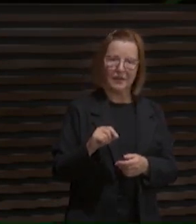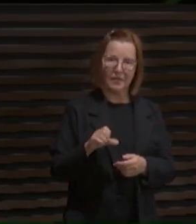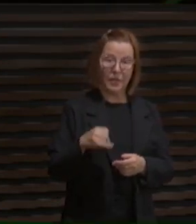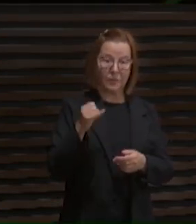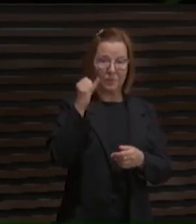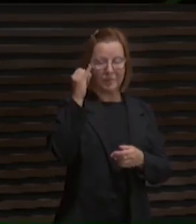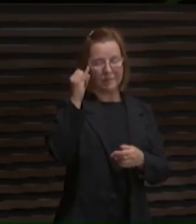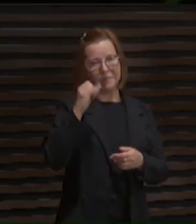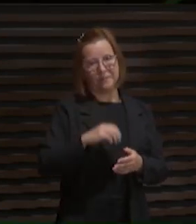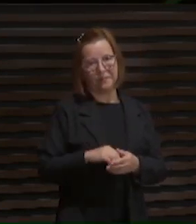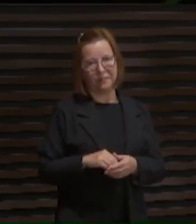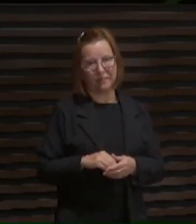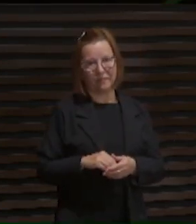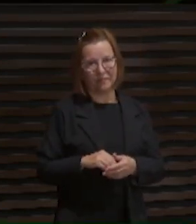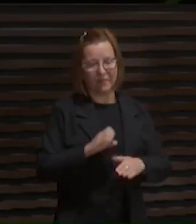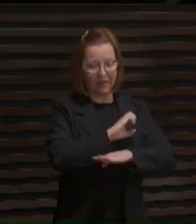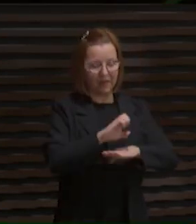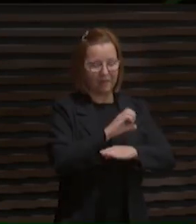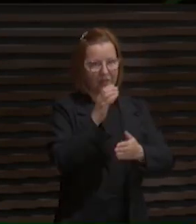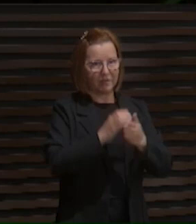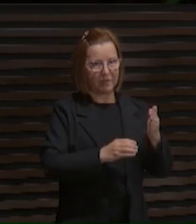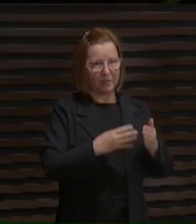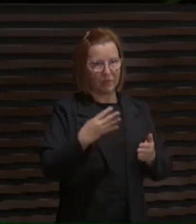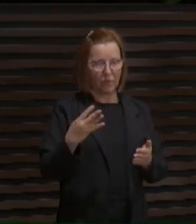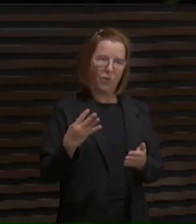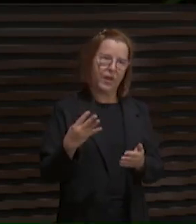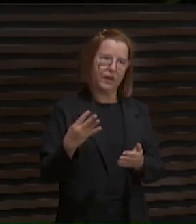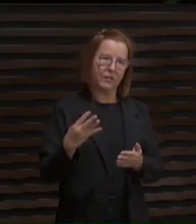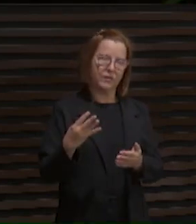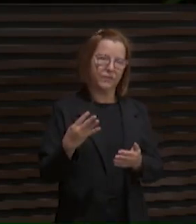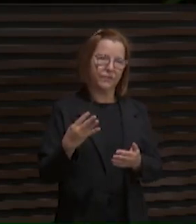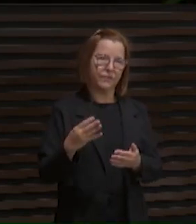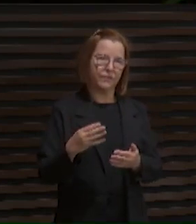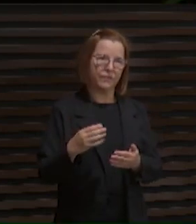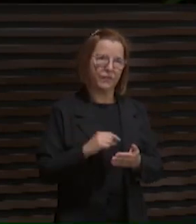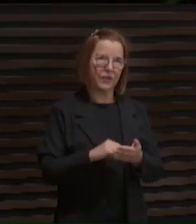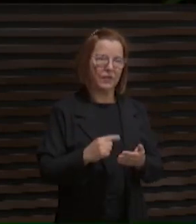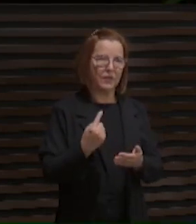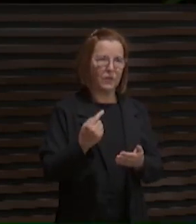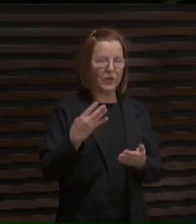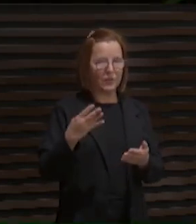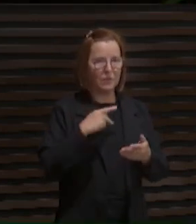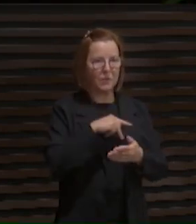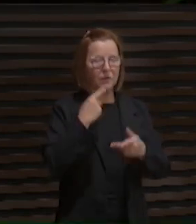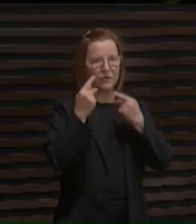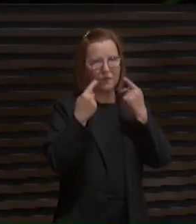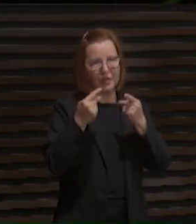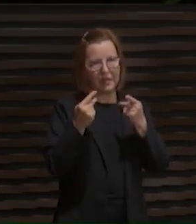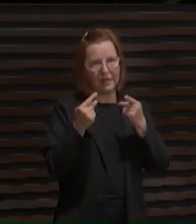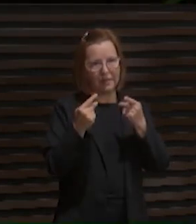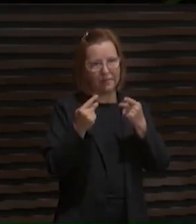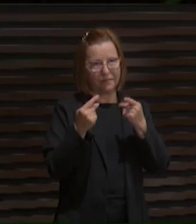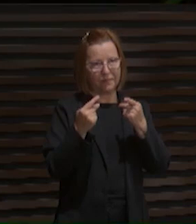4 vai dizer. Efésios 4, sim, tem um contexto da igreja, mas Efésios 4,14, Paulo vai falar assim, que os